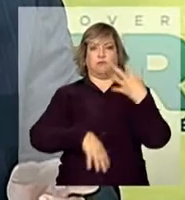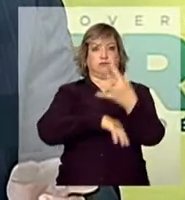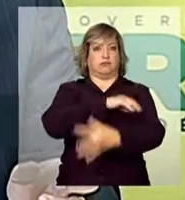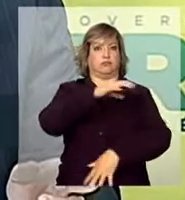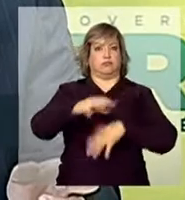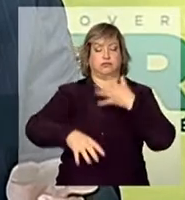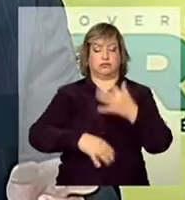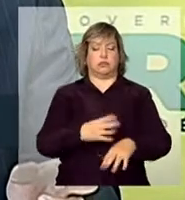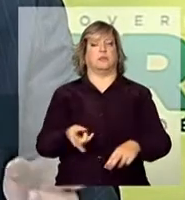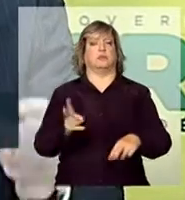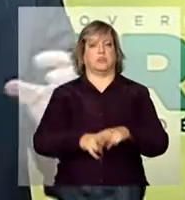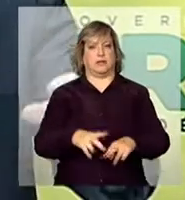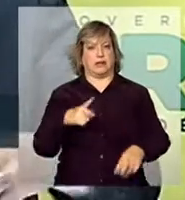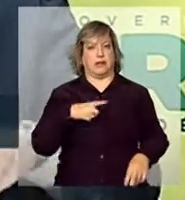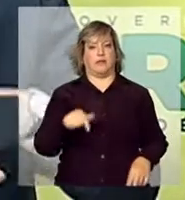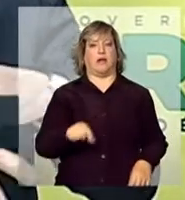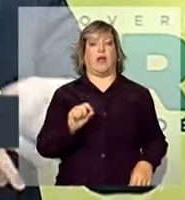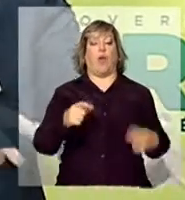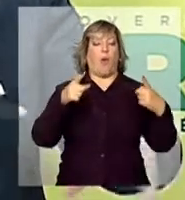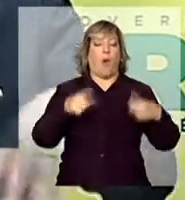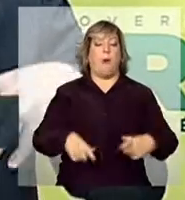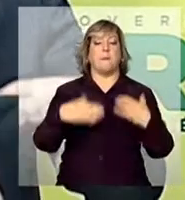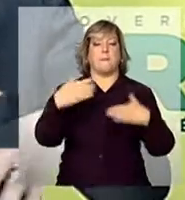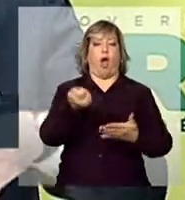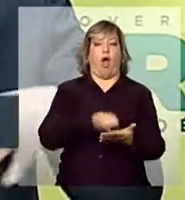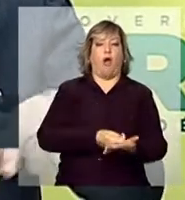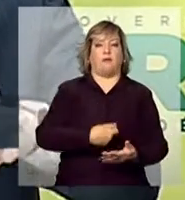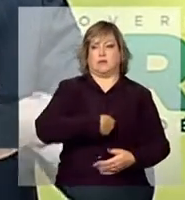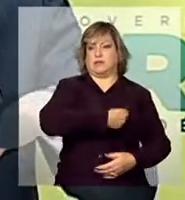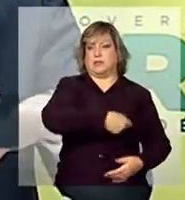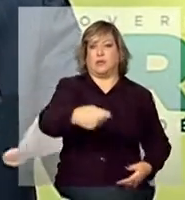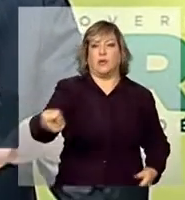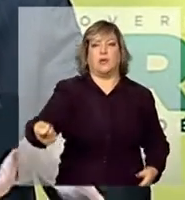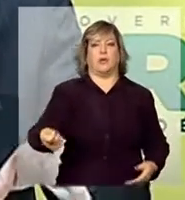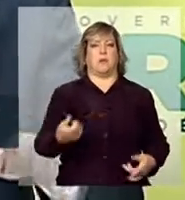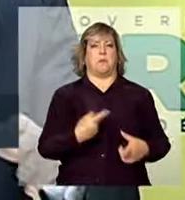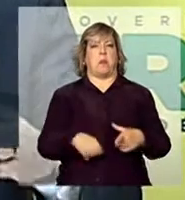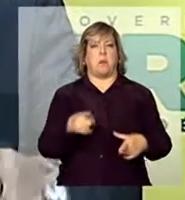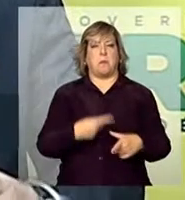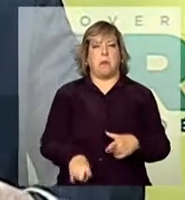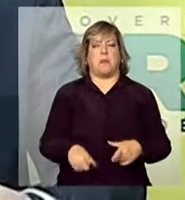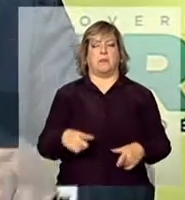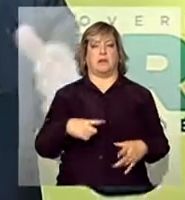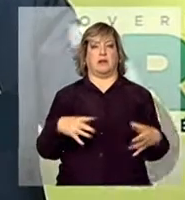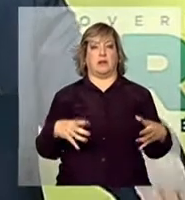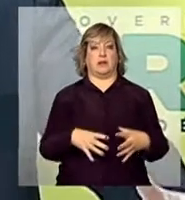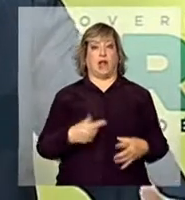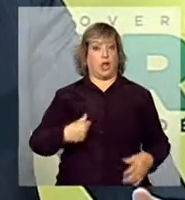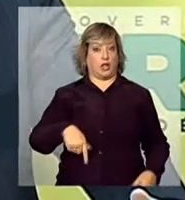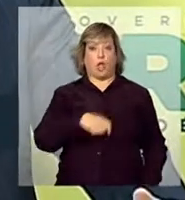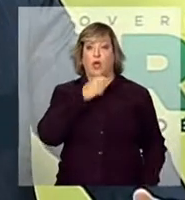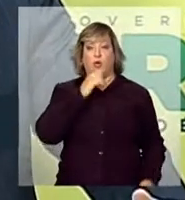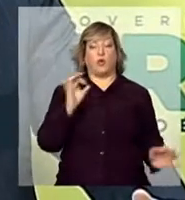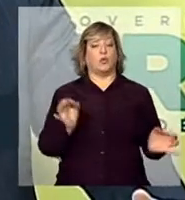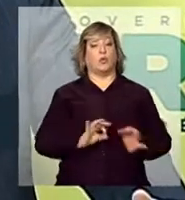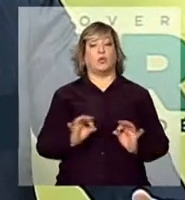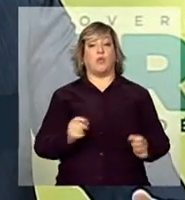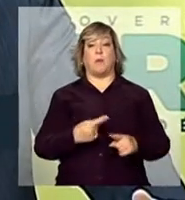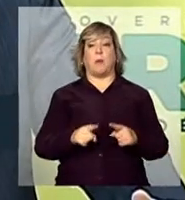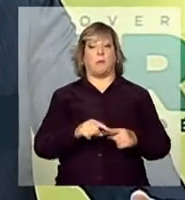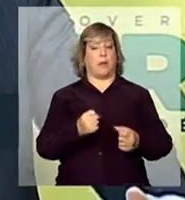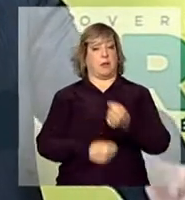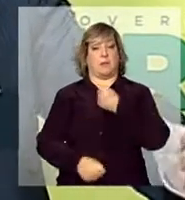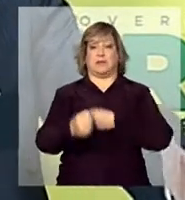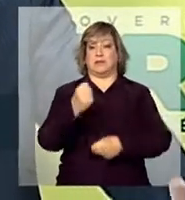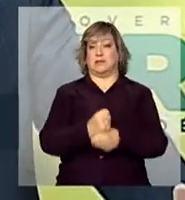monumentais local de prova Distribuição e problemas logísticos nós não tivemos nenhum problema Logístico no ano